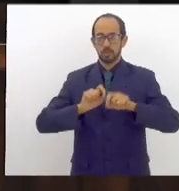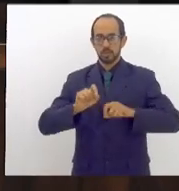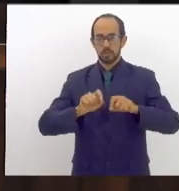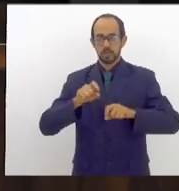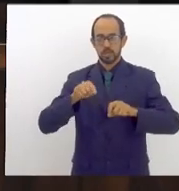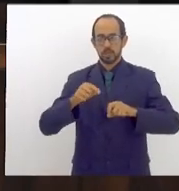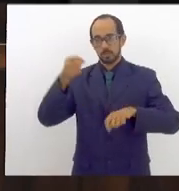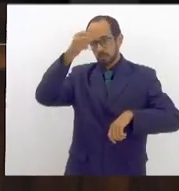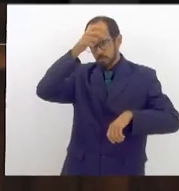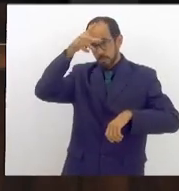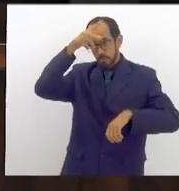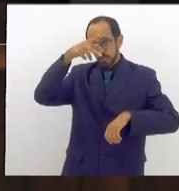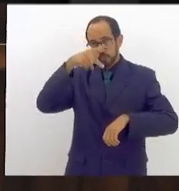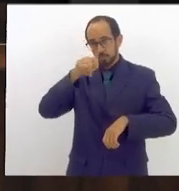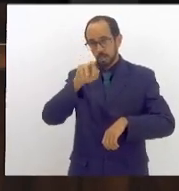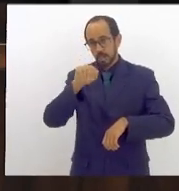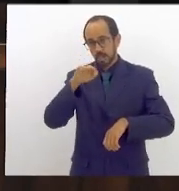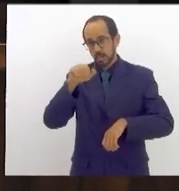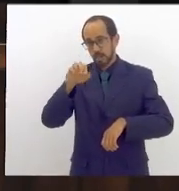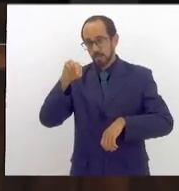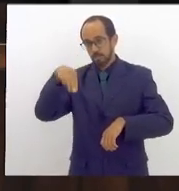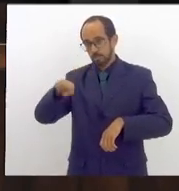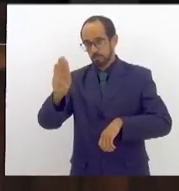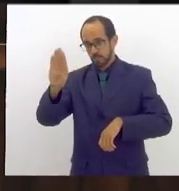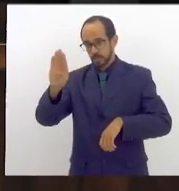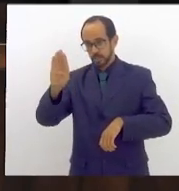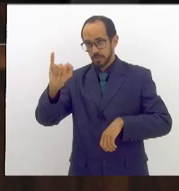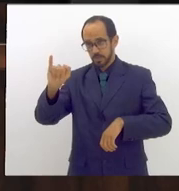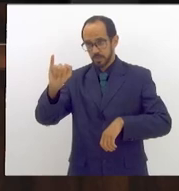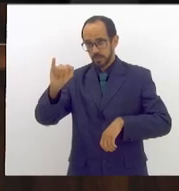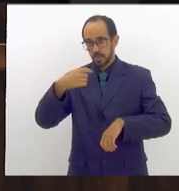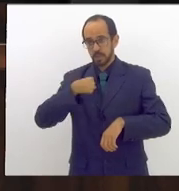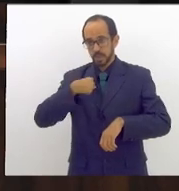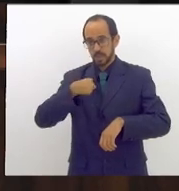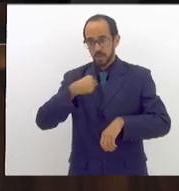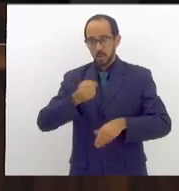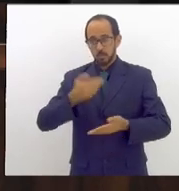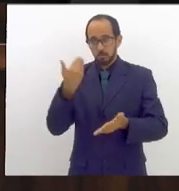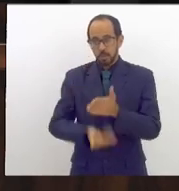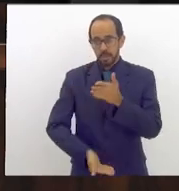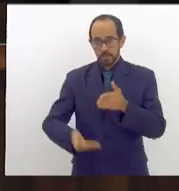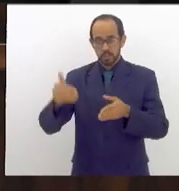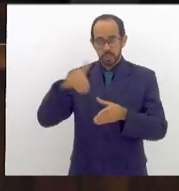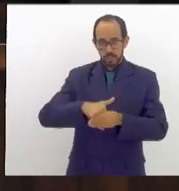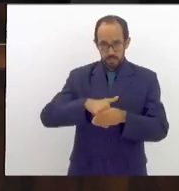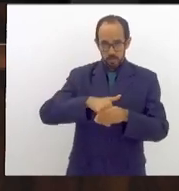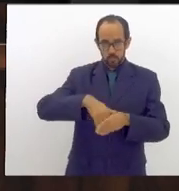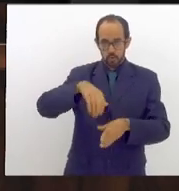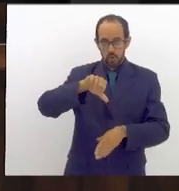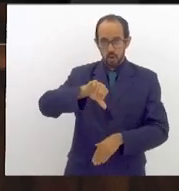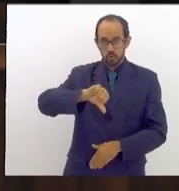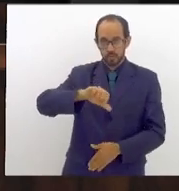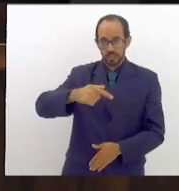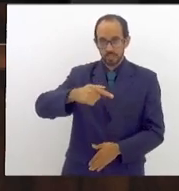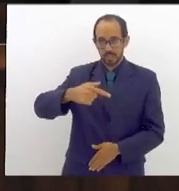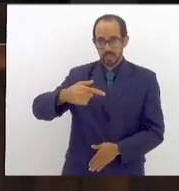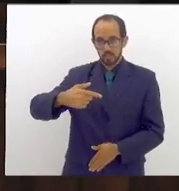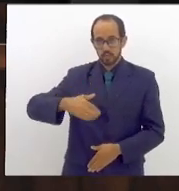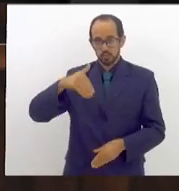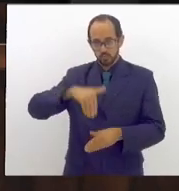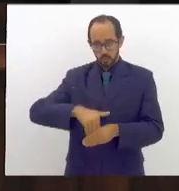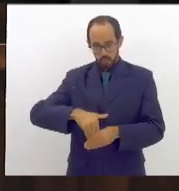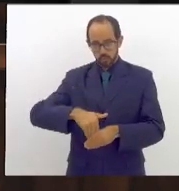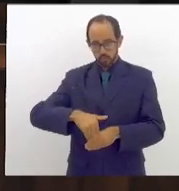de Paracambi eu perdi a eleição Mauro por 97 votos a primeira eleição que eu corri e aprendi